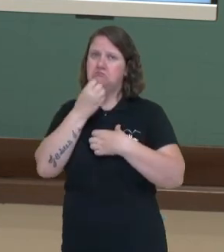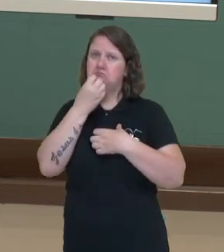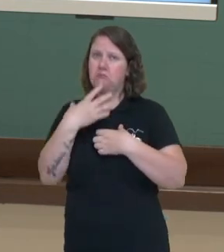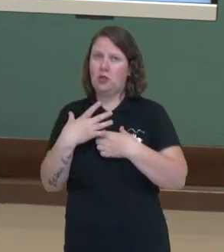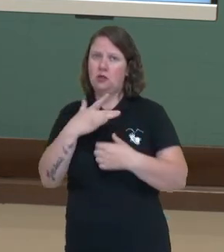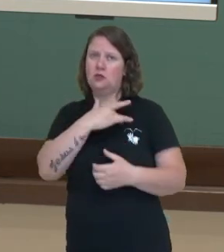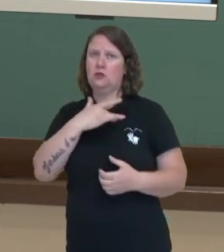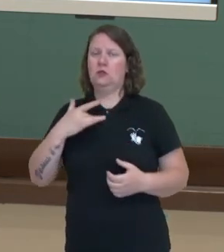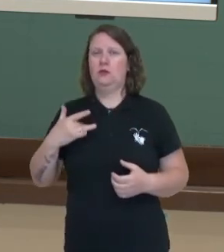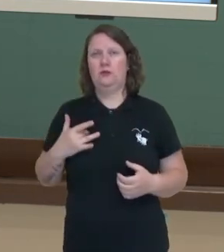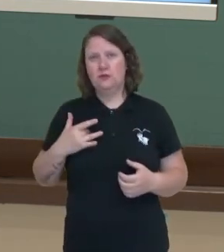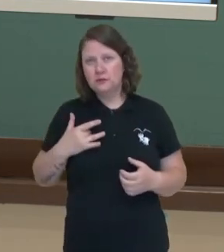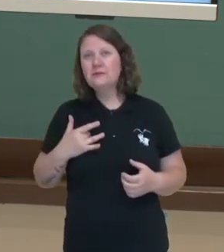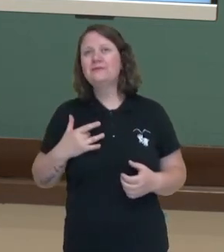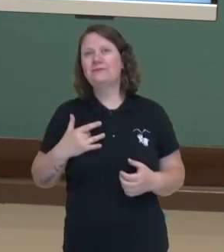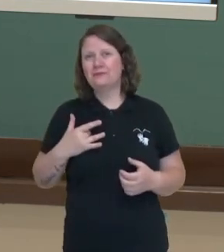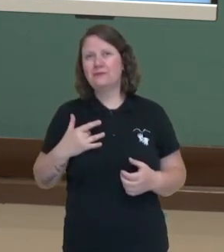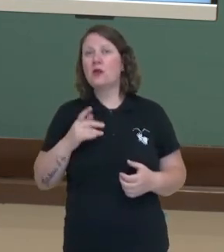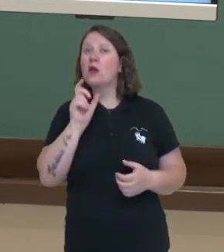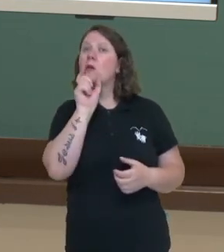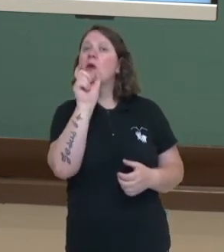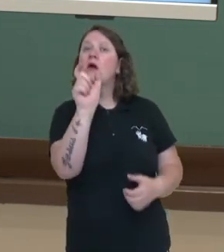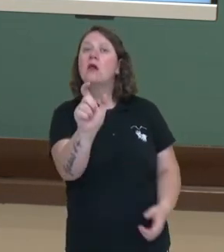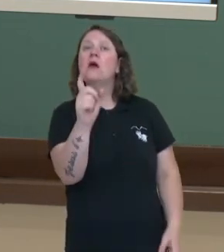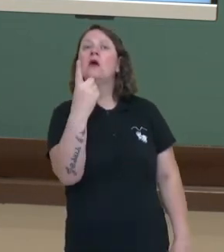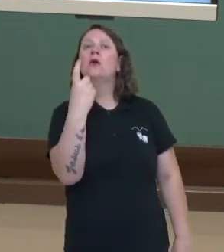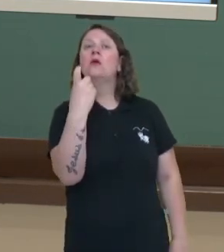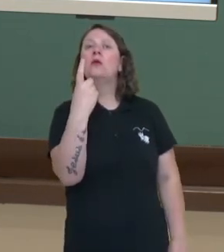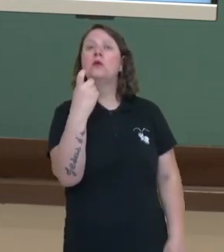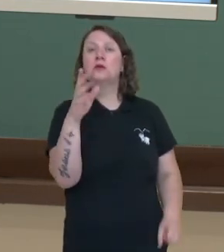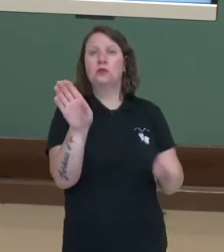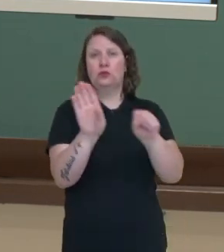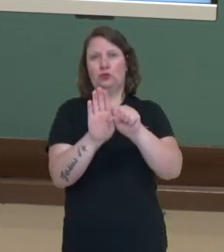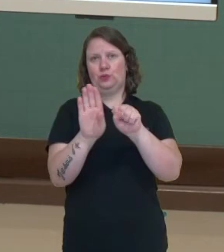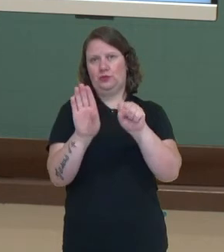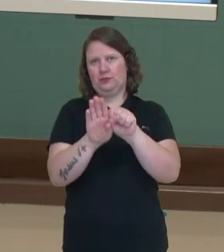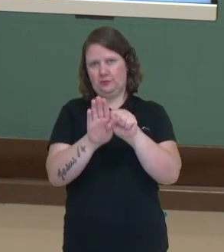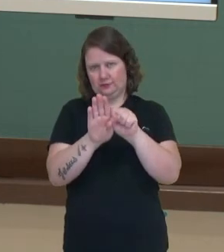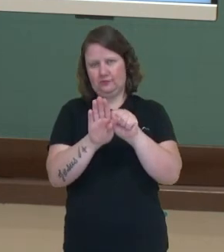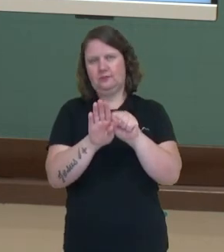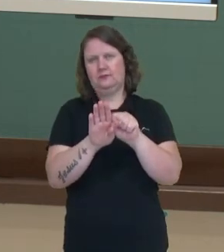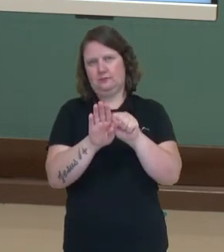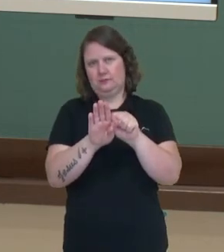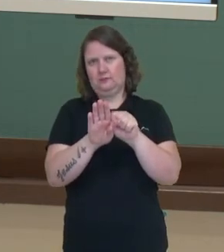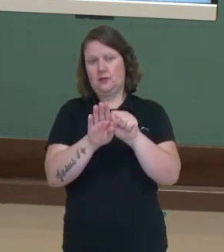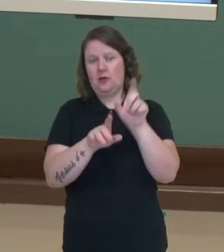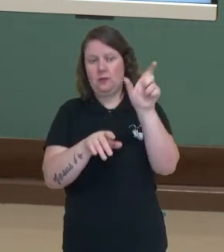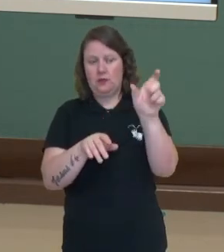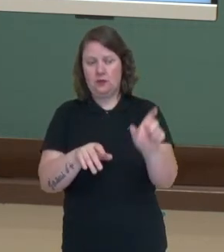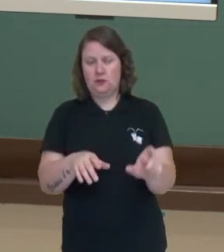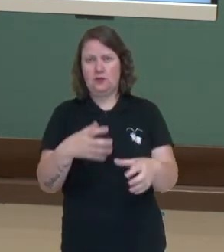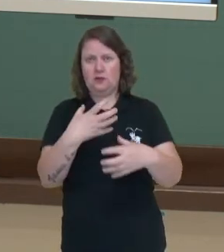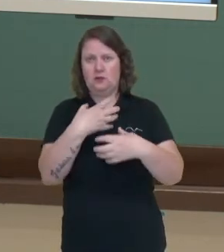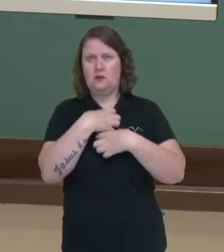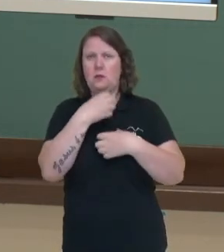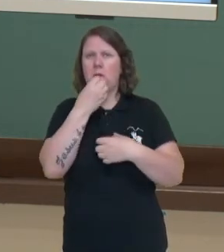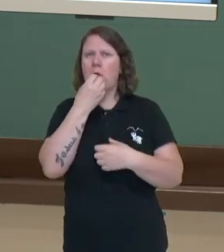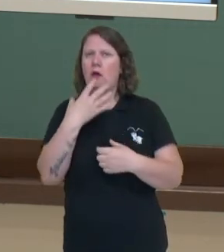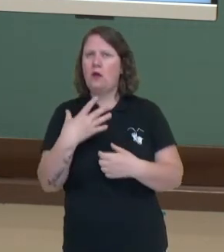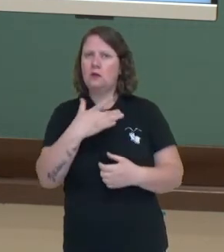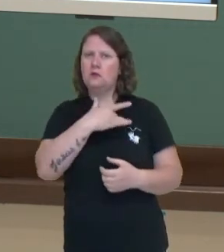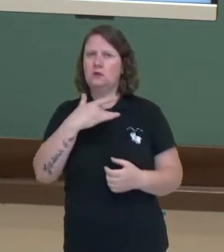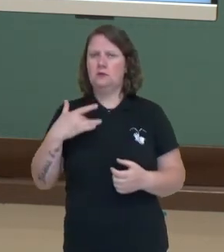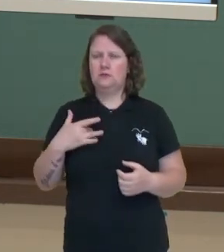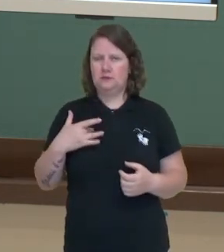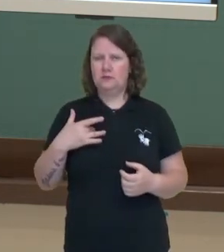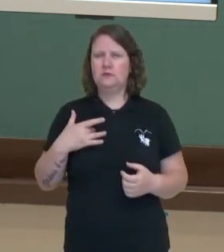necessário? Saúde. Saúde, uma palavra, um substantivo, não é oração. Que a pessoa sinta-se bem com saúde é a oração.